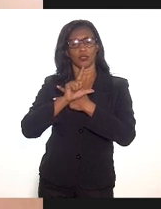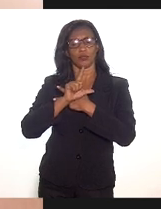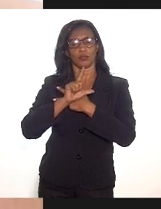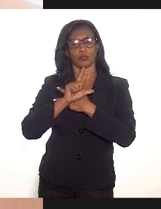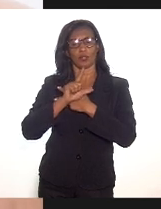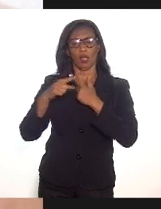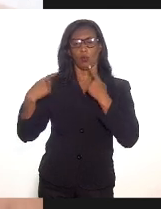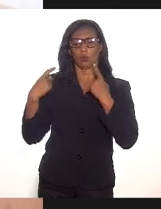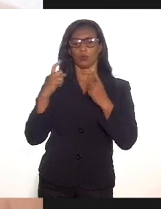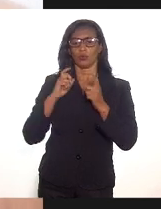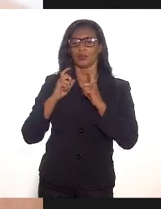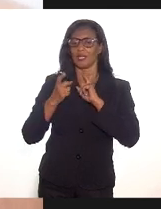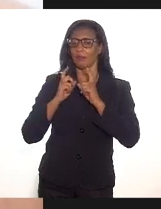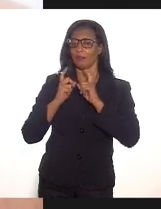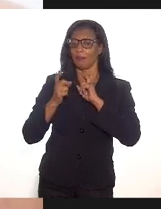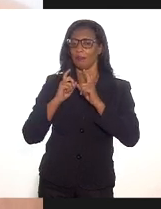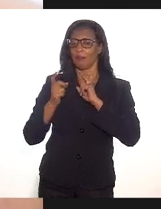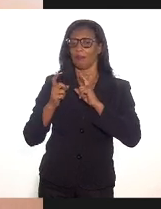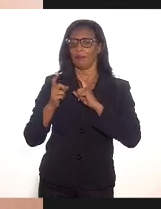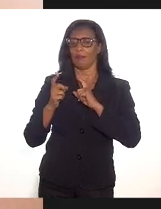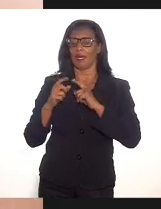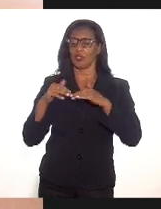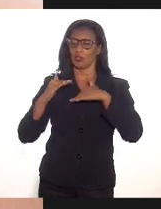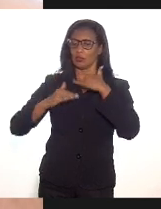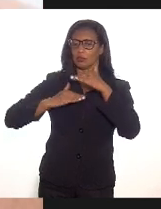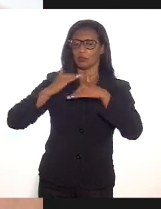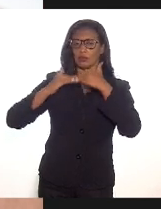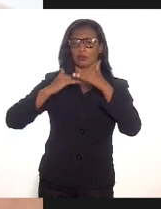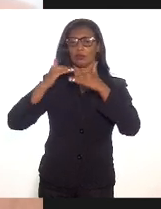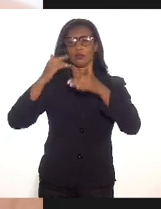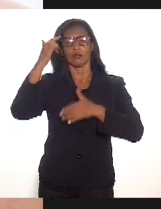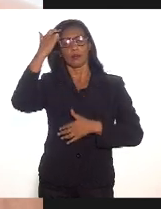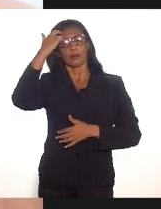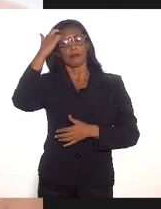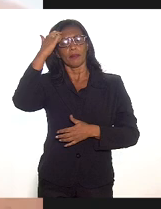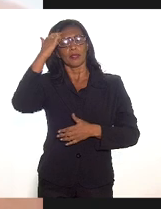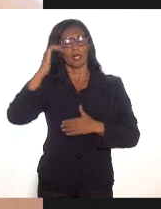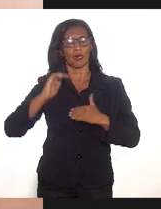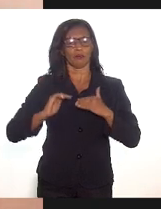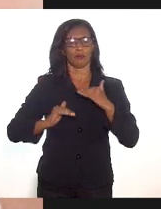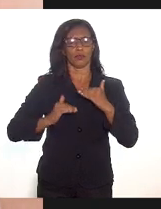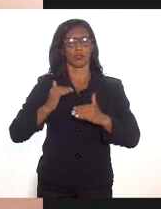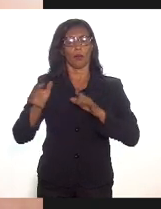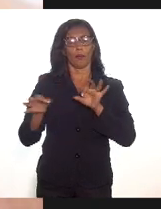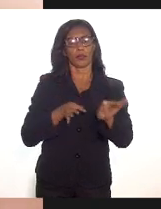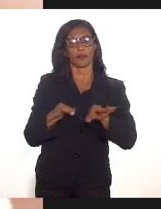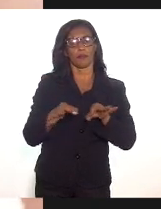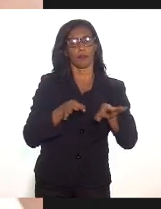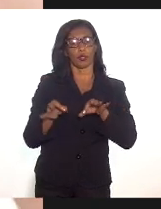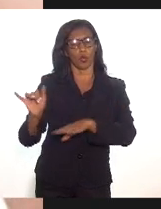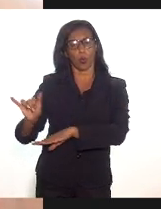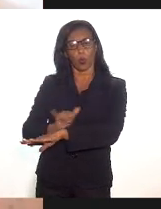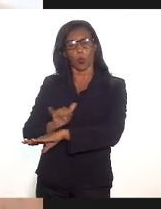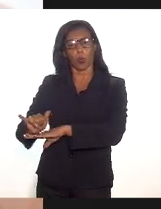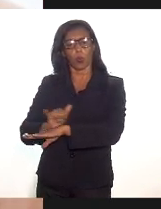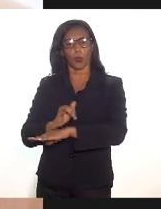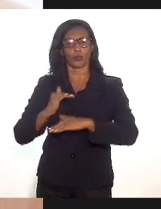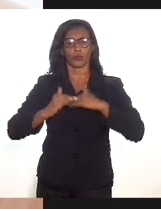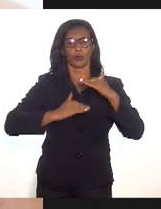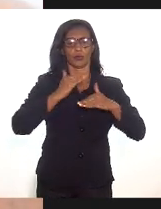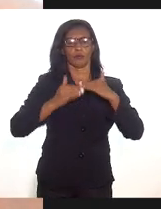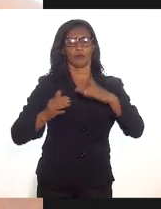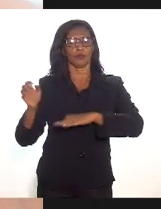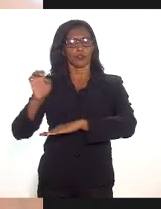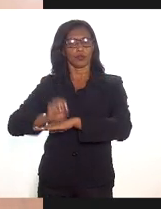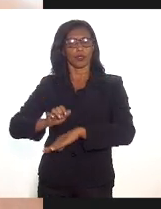debate ideológico, o debate do que a gente vai construir e pensar para esse desenvolvimento, para esse projeto estratégico de desenvolvimento do Estado do Rio de